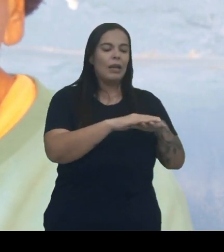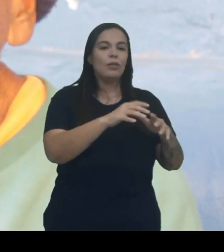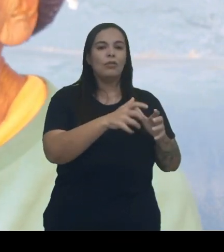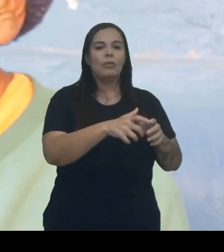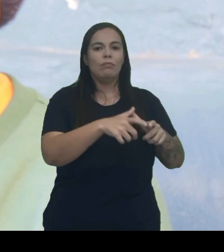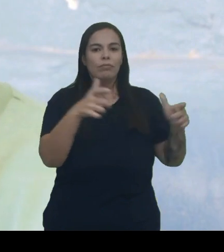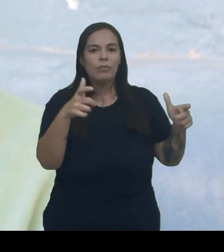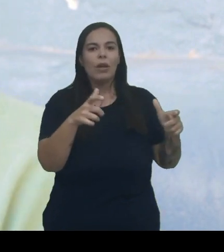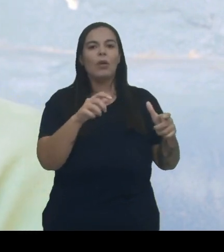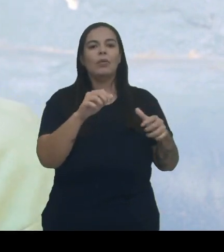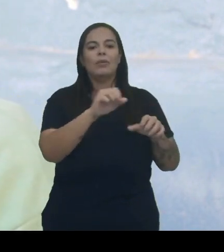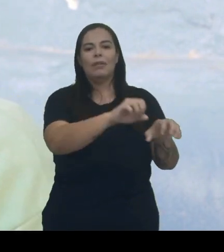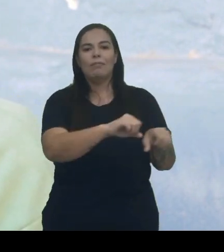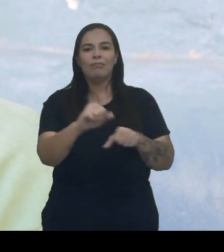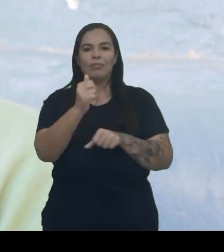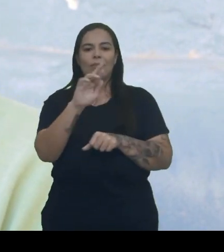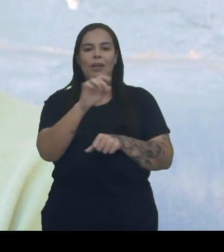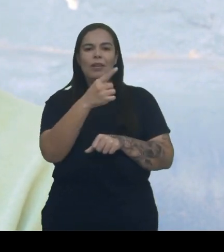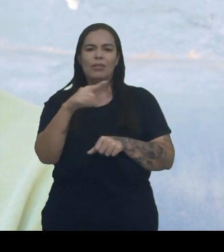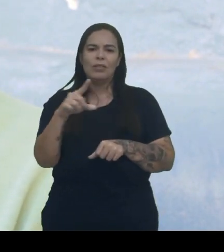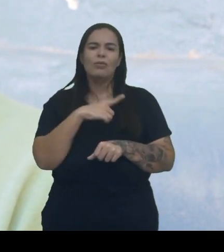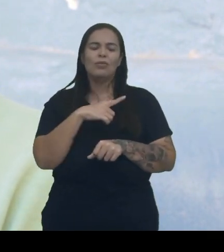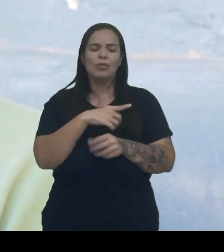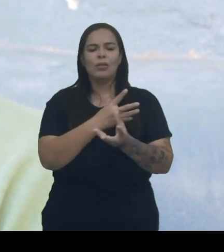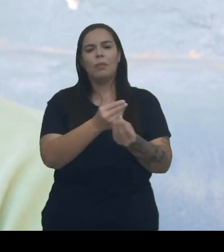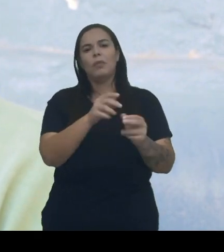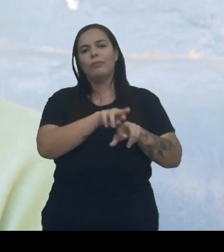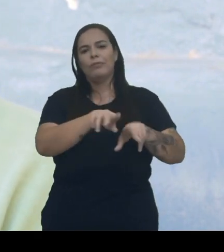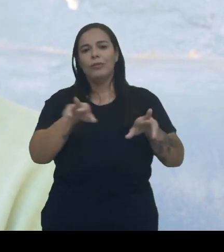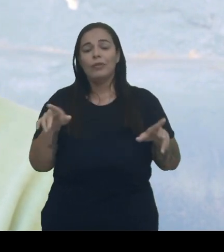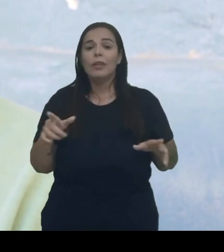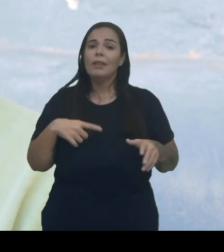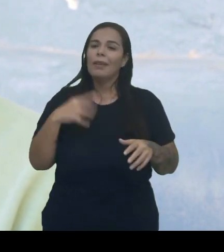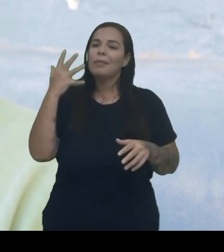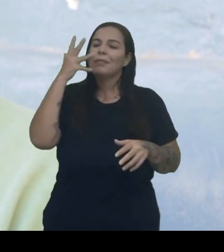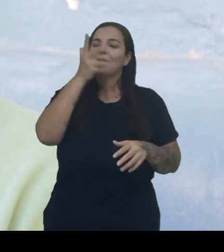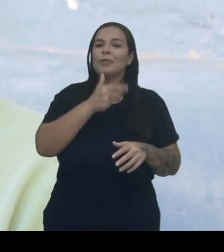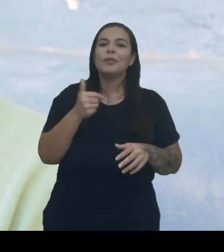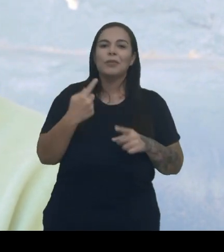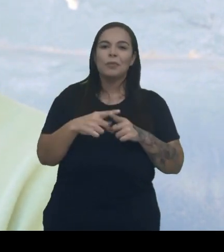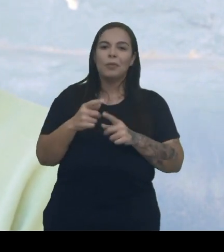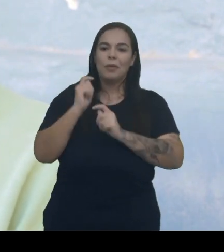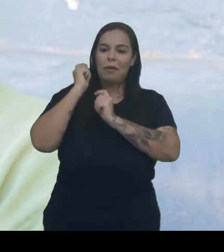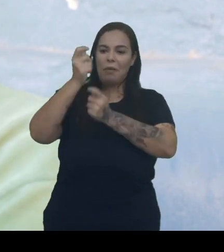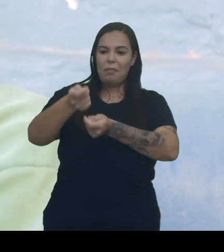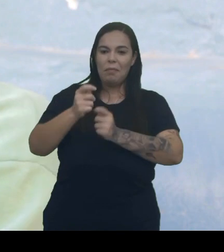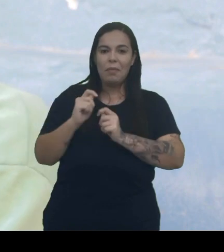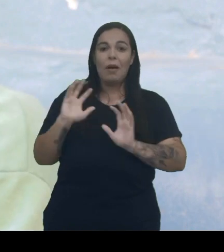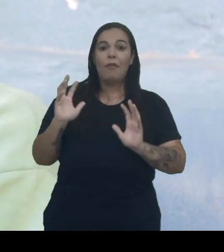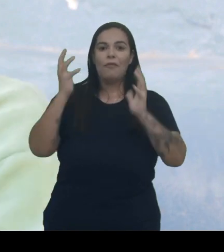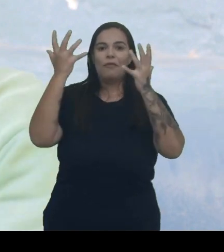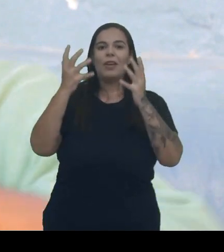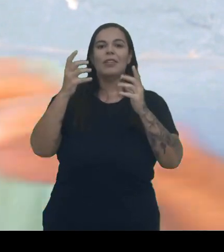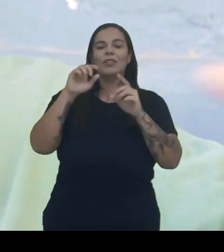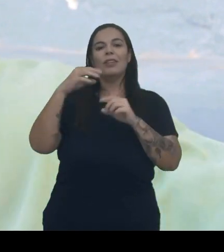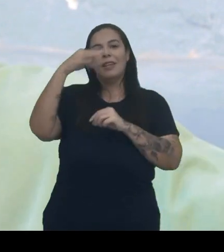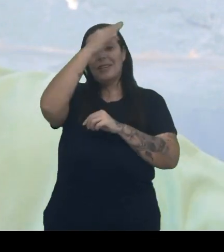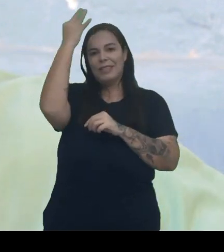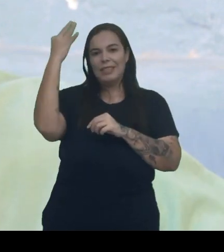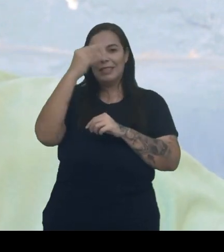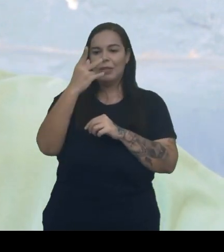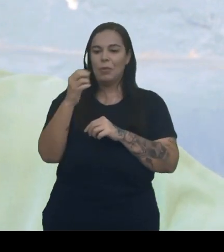assim. Tinha, era uma coisa muito bonita. E era uma coisa muito linda quando chegava na festa de São Pedro, essas canoas se juntavam todas e